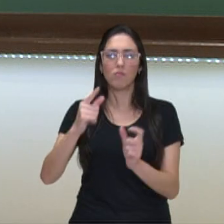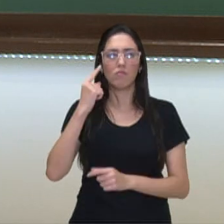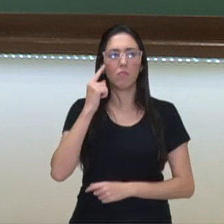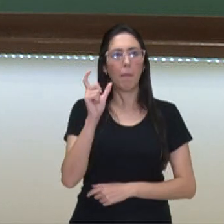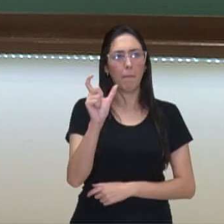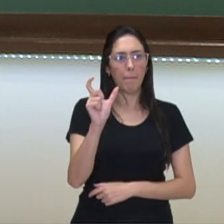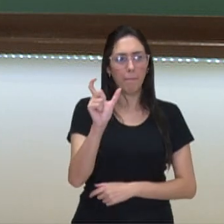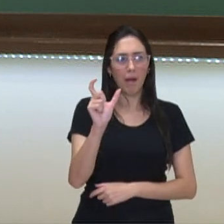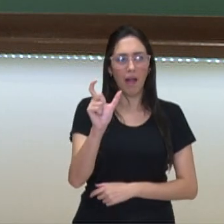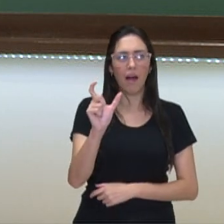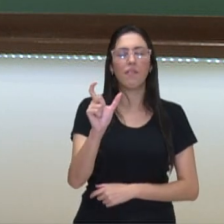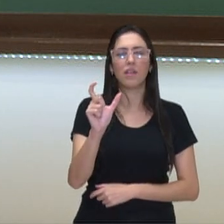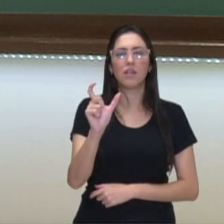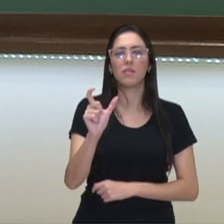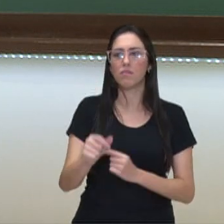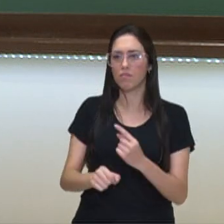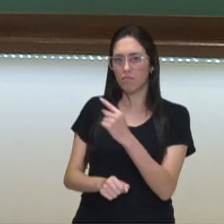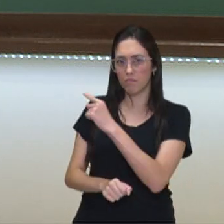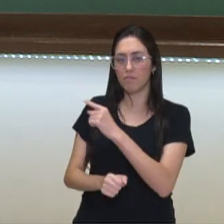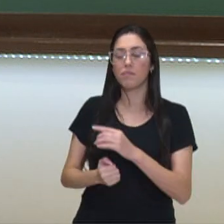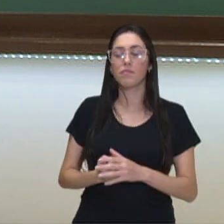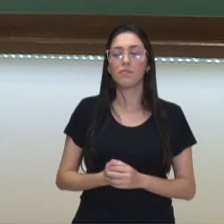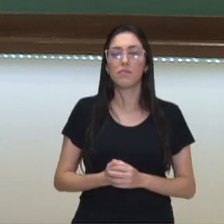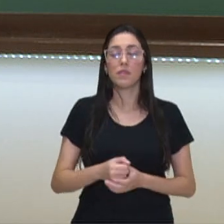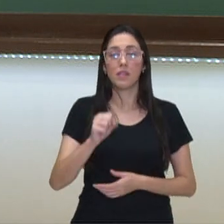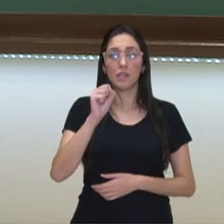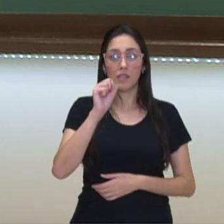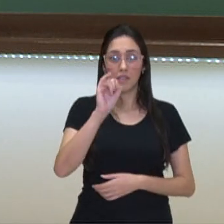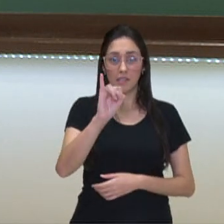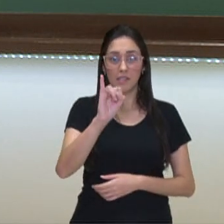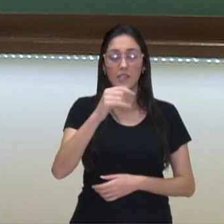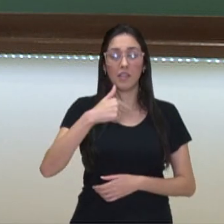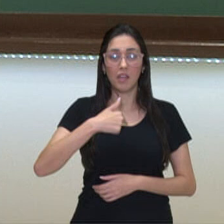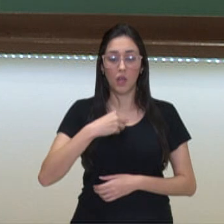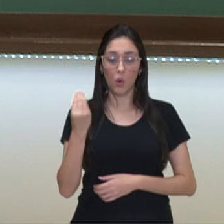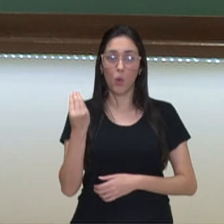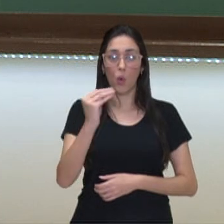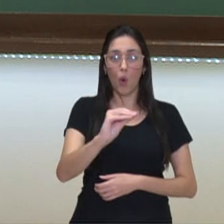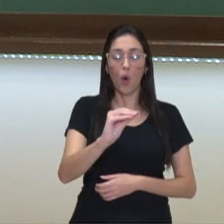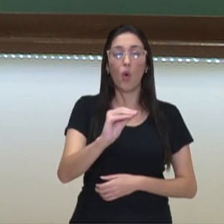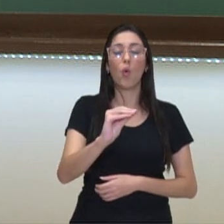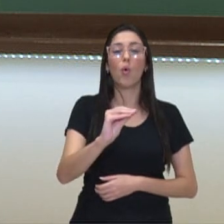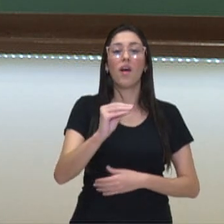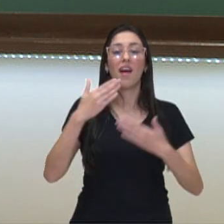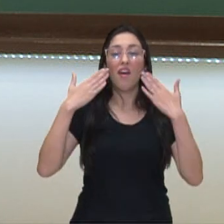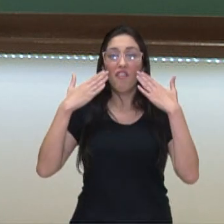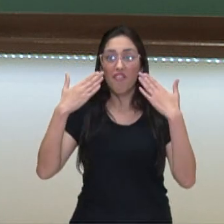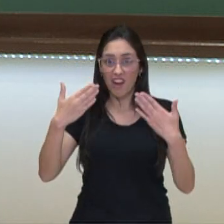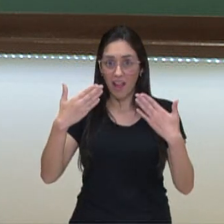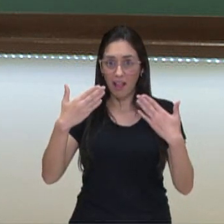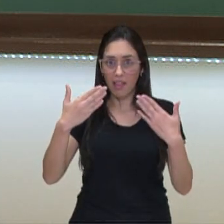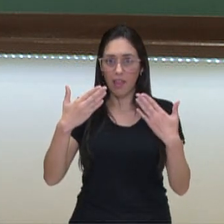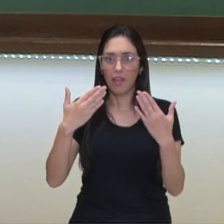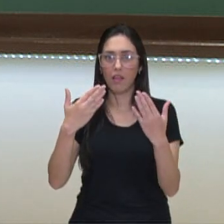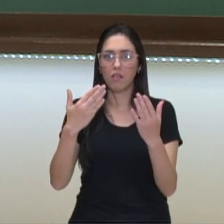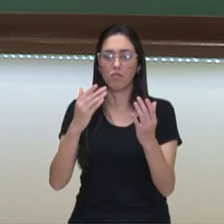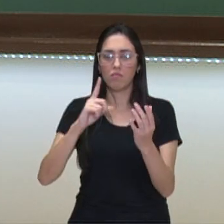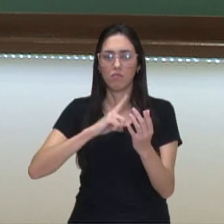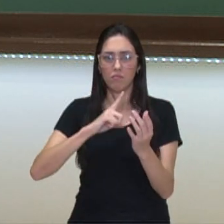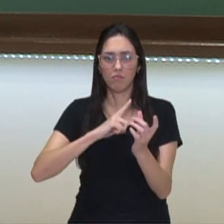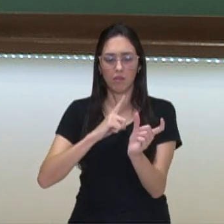word. Quando eu acrescento algo à frente, vai ser pré-colocado, portanto,